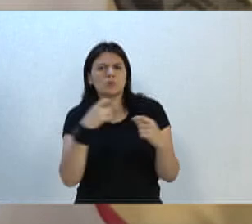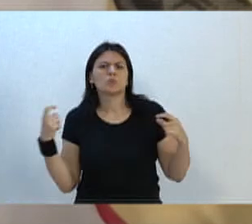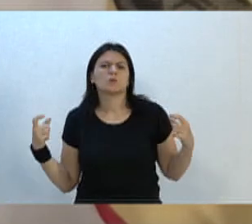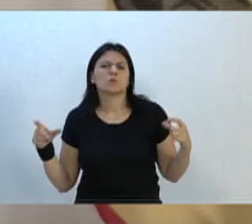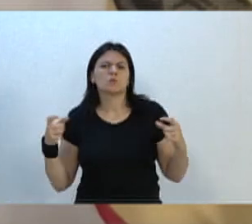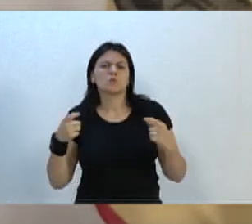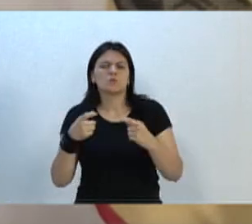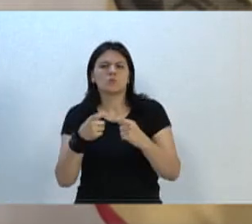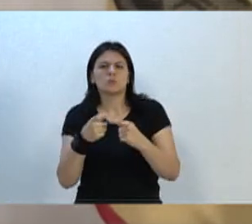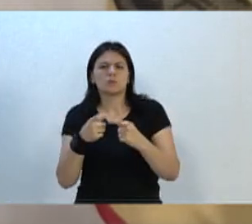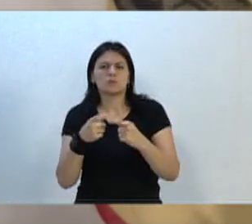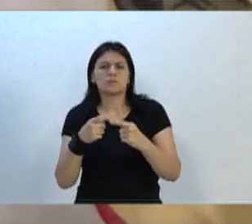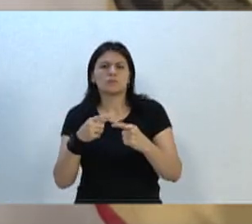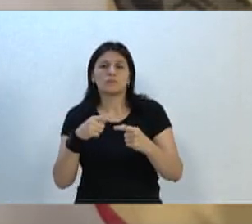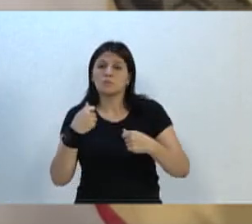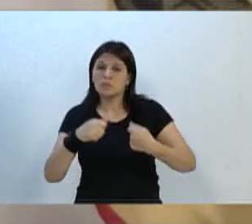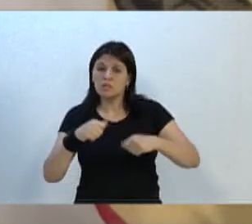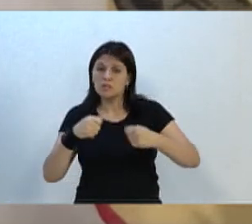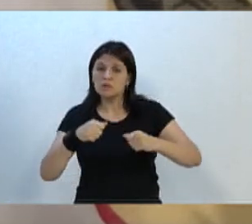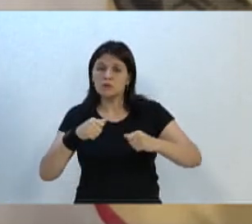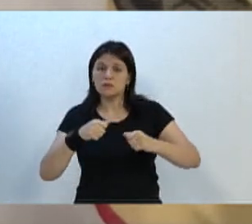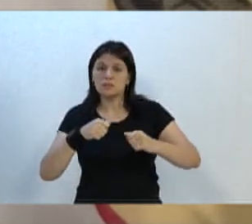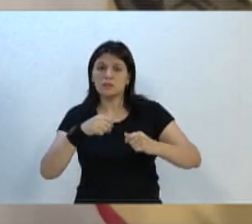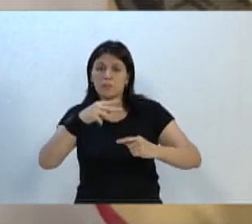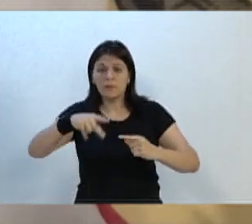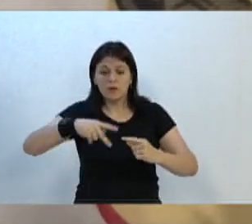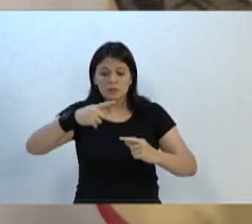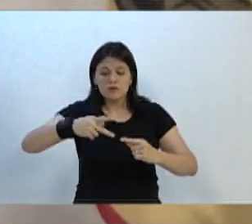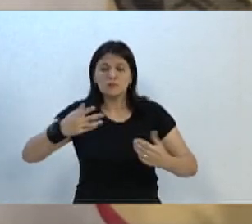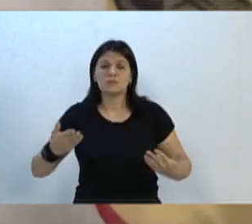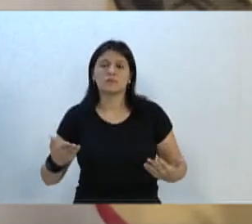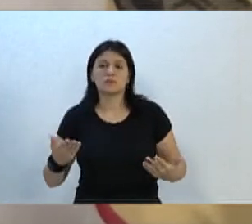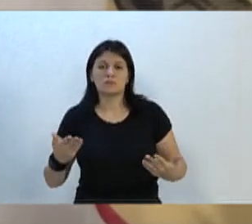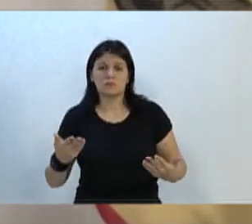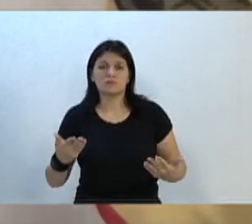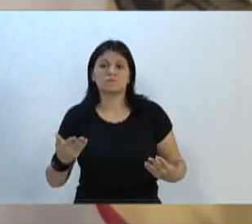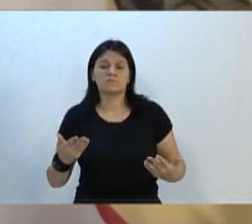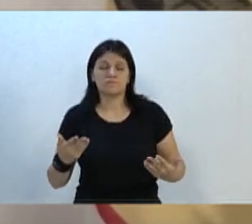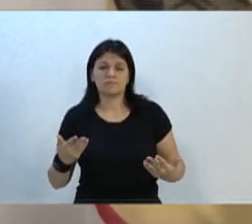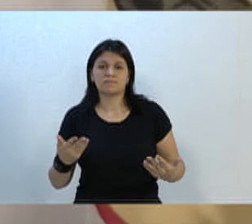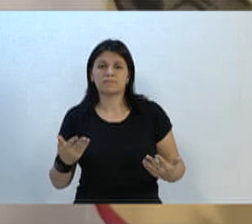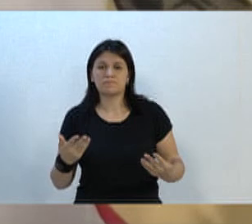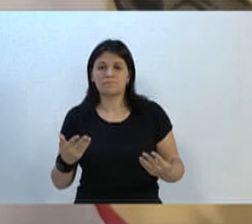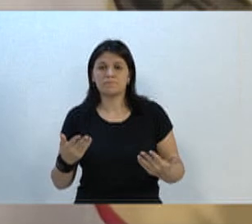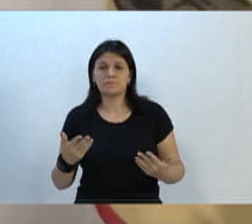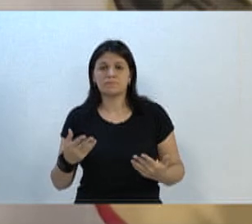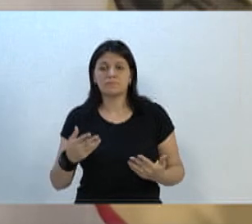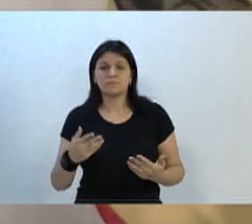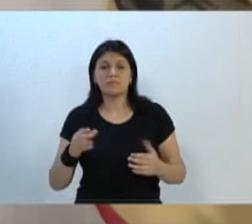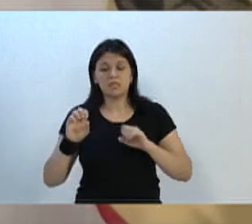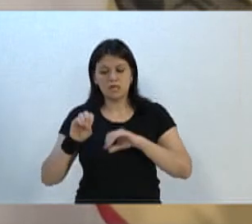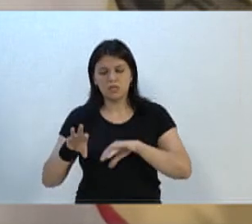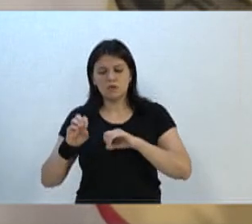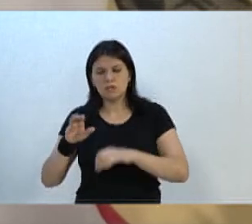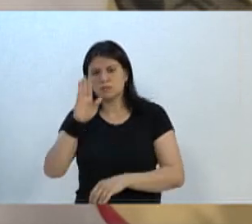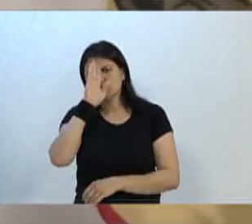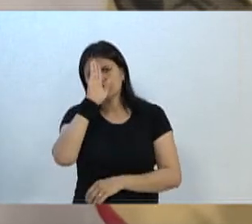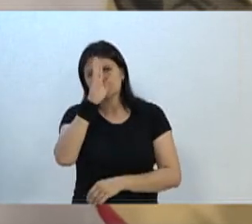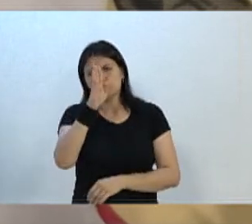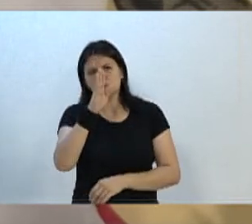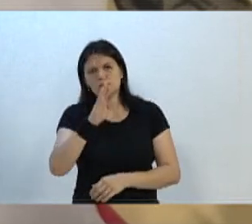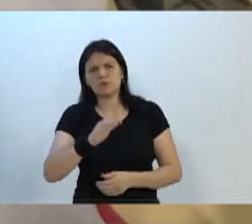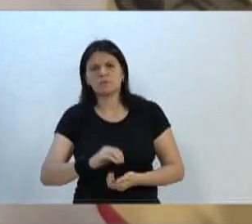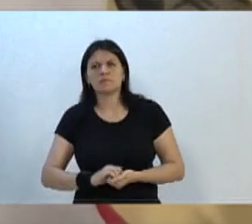um planejamento e nós vamos cobrar esse planejamento para que se faça efetivamente um planejamento para que se torne educação prioridade